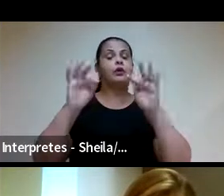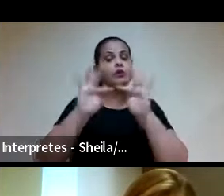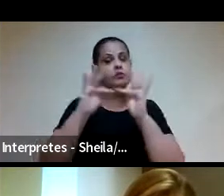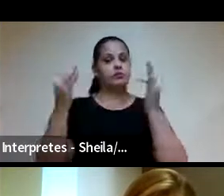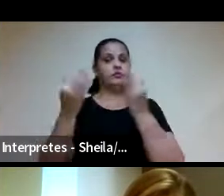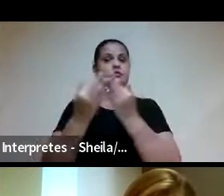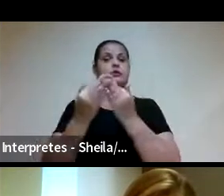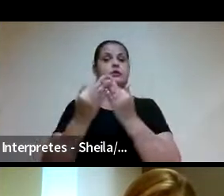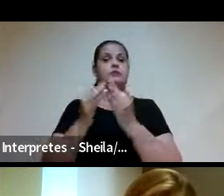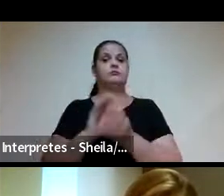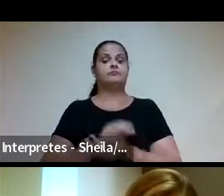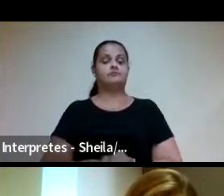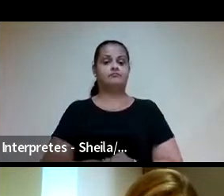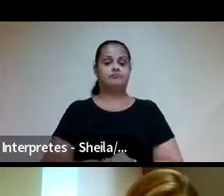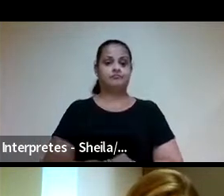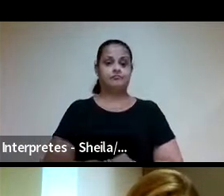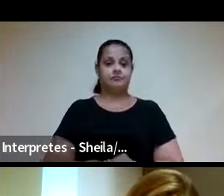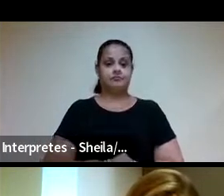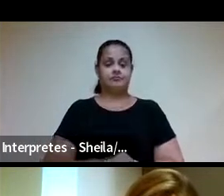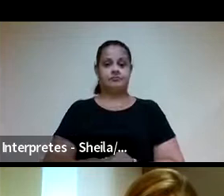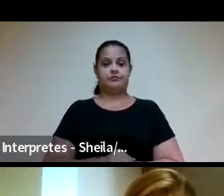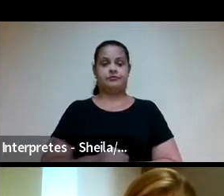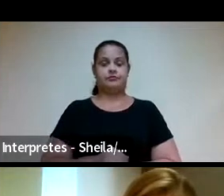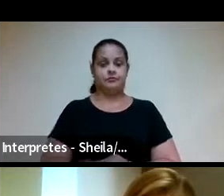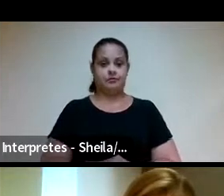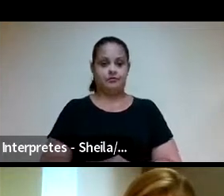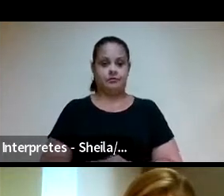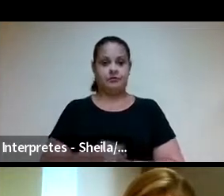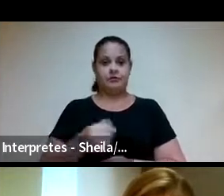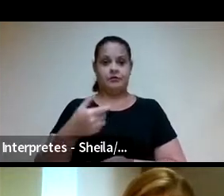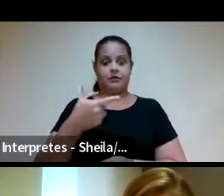de 2008 até aqui,